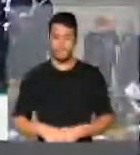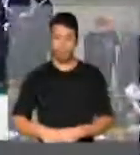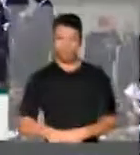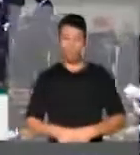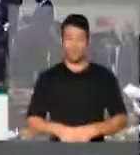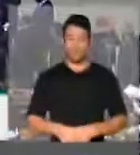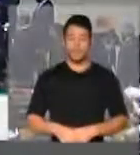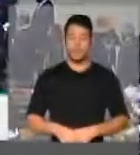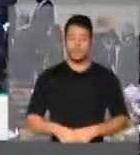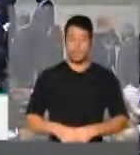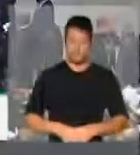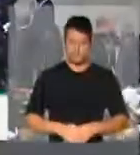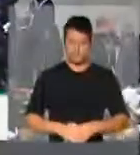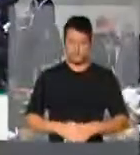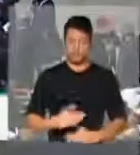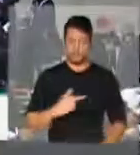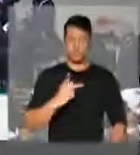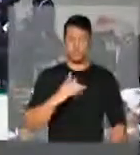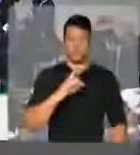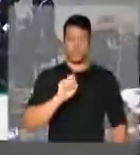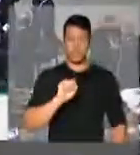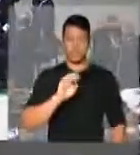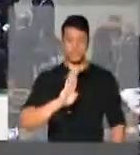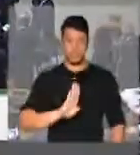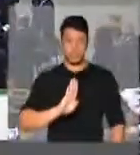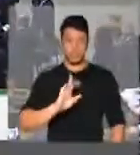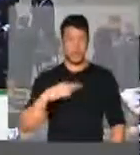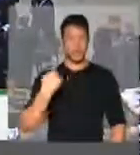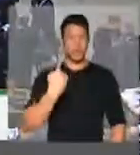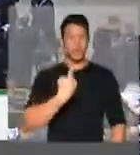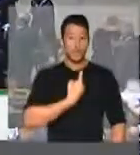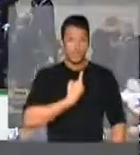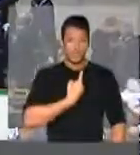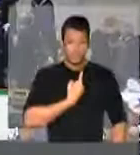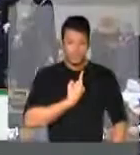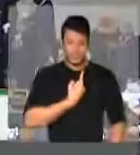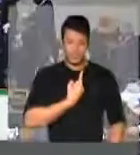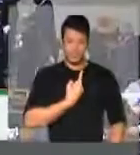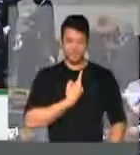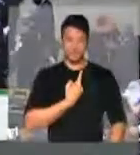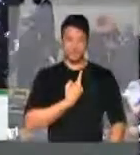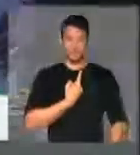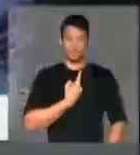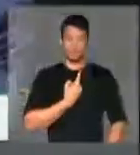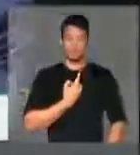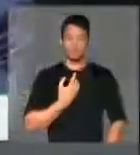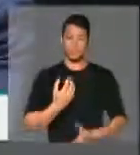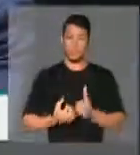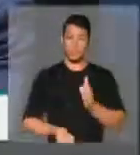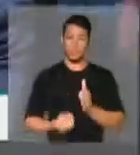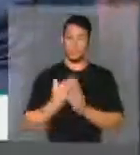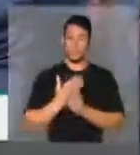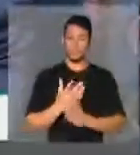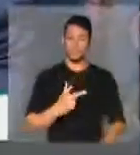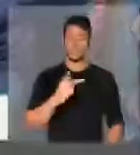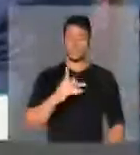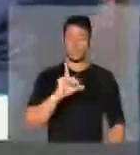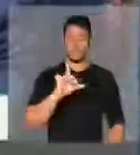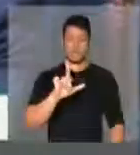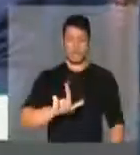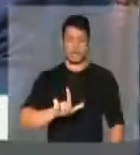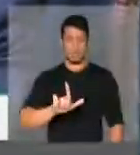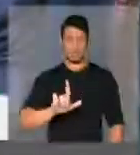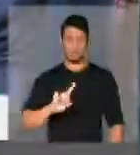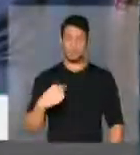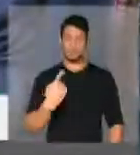PSB, presidente. PSB. Presidente, nós do PSB, como autores desse PDL,